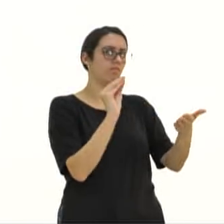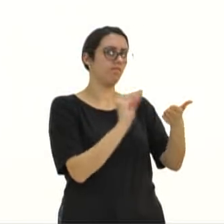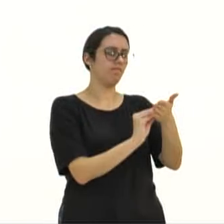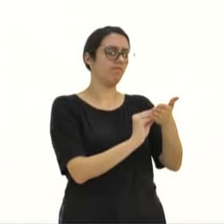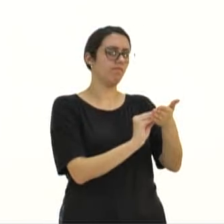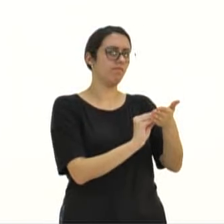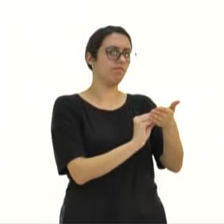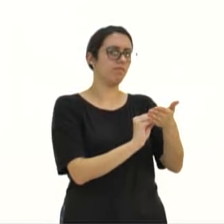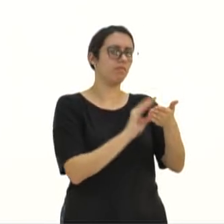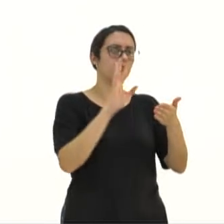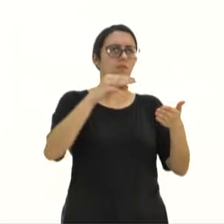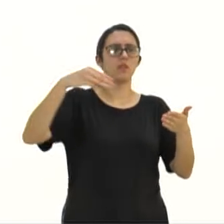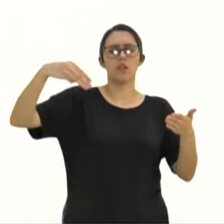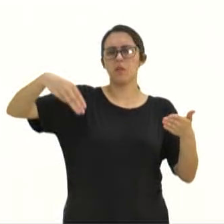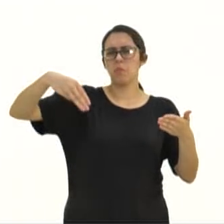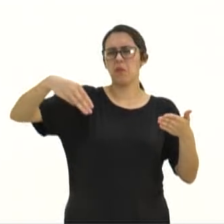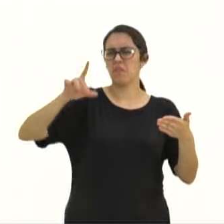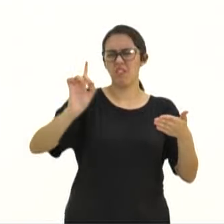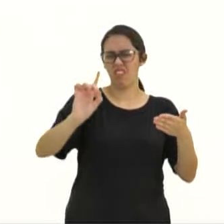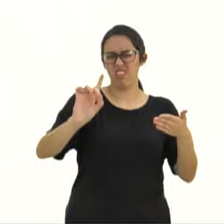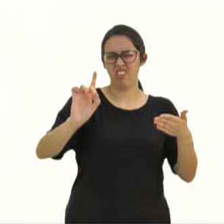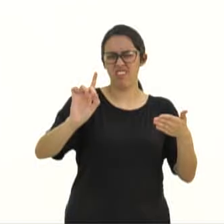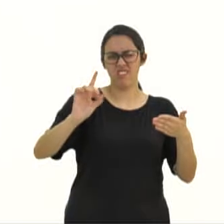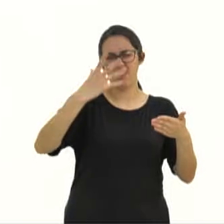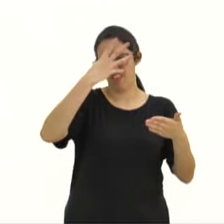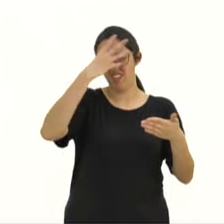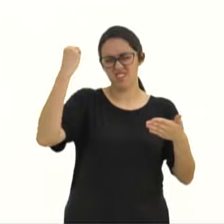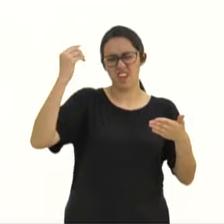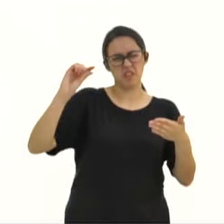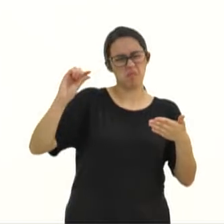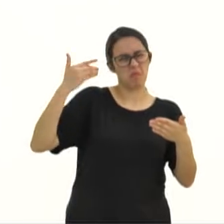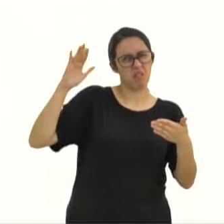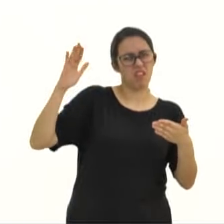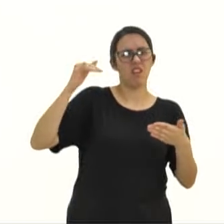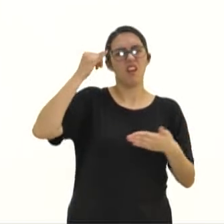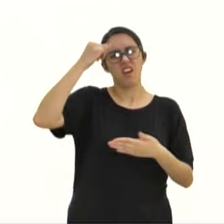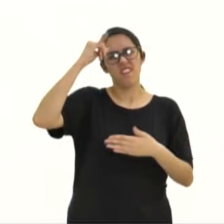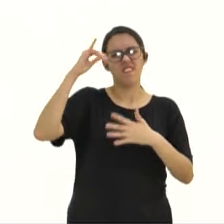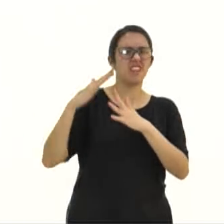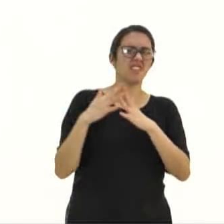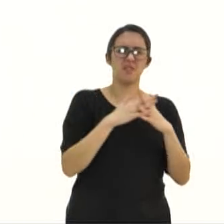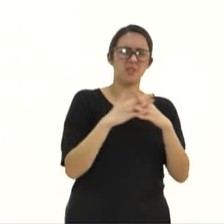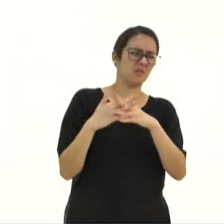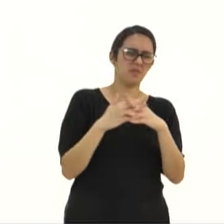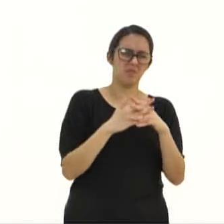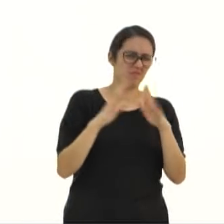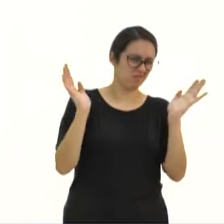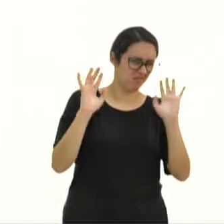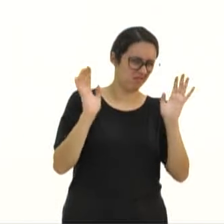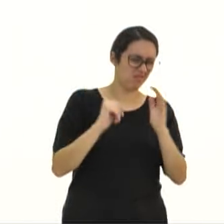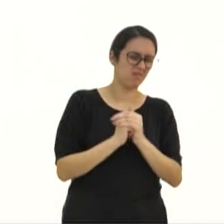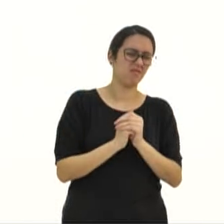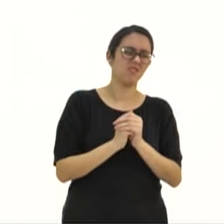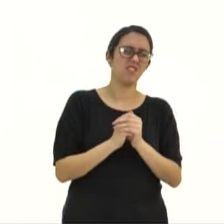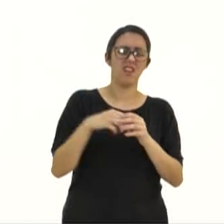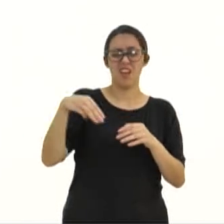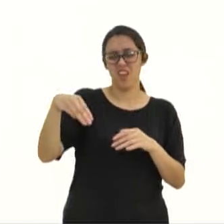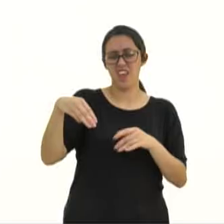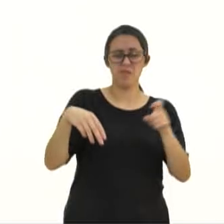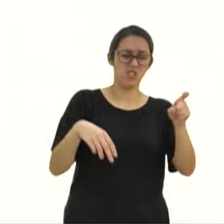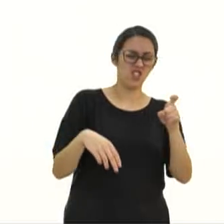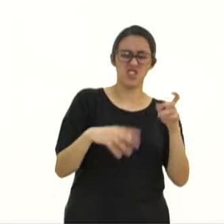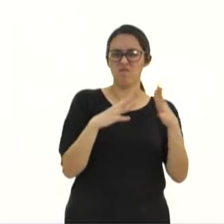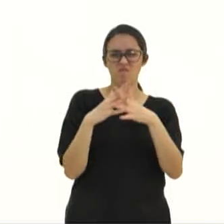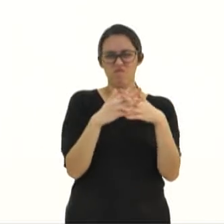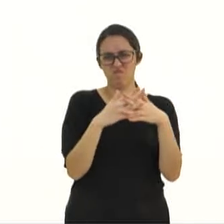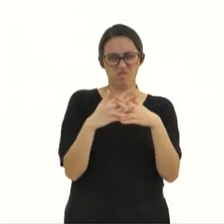não coloquei o M aqui, eu tô colocando aqui em cima. Porque a gente, só para não confundir ali M com X, tá? Por isso, mas se você colocou aqui, não tem